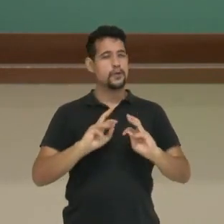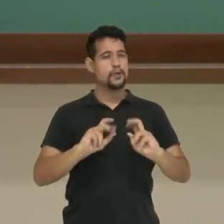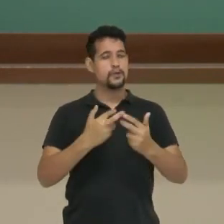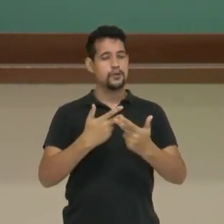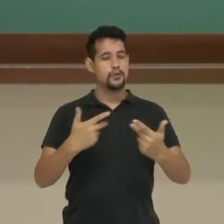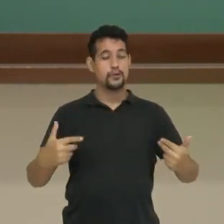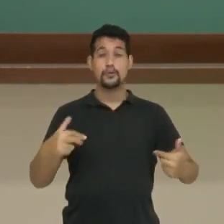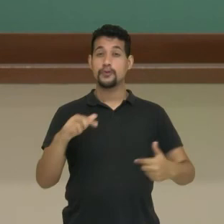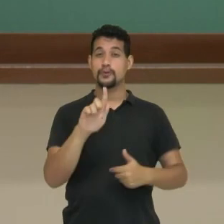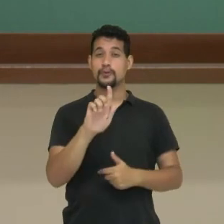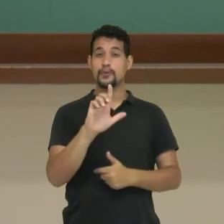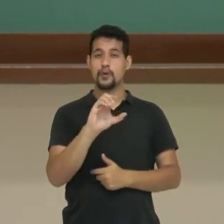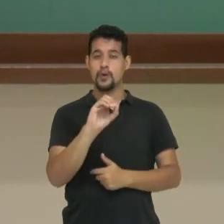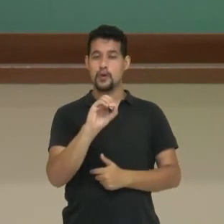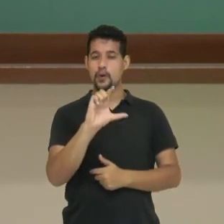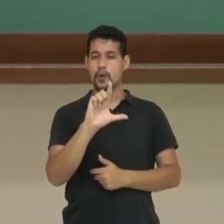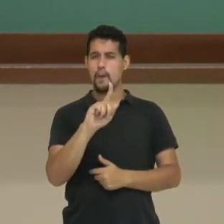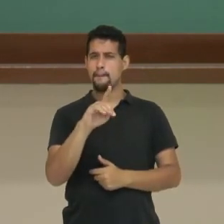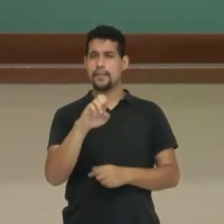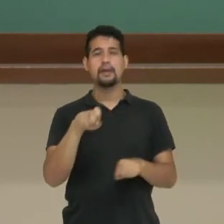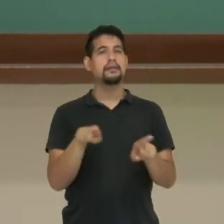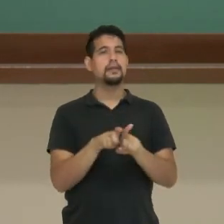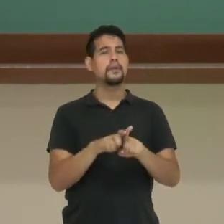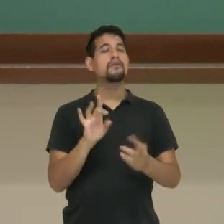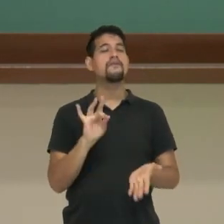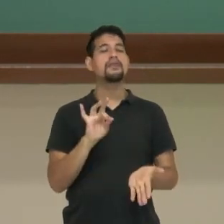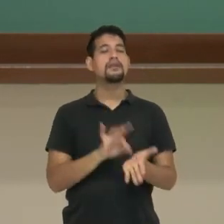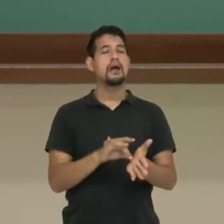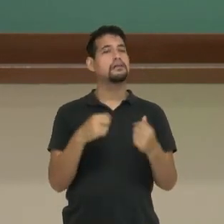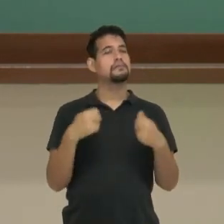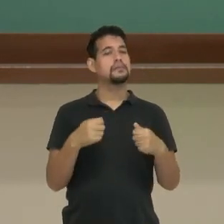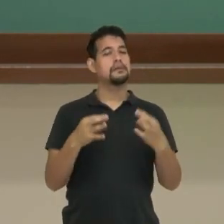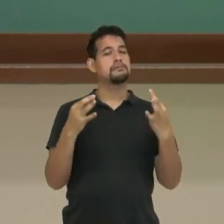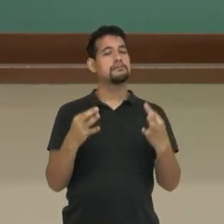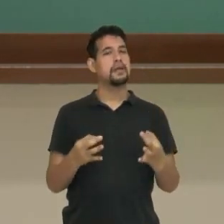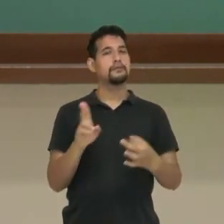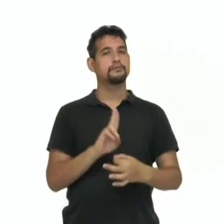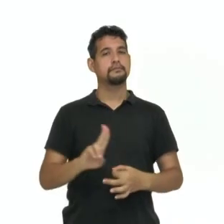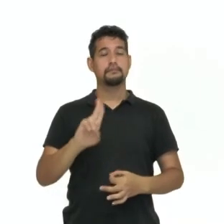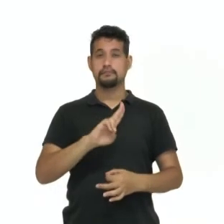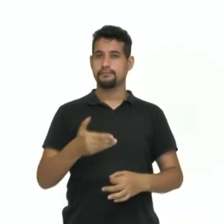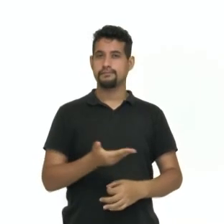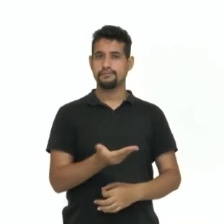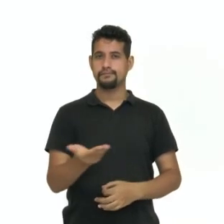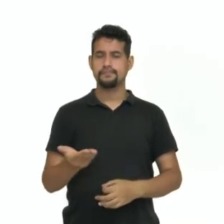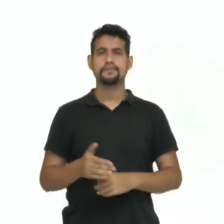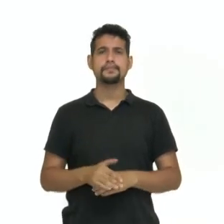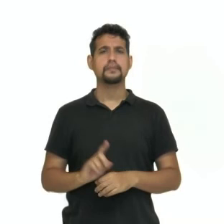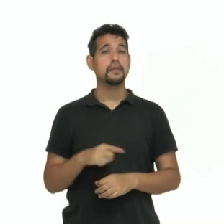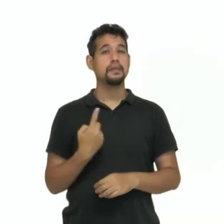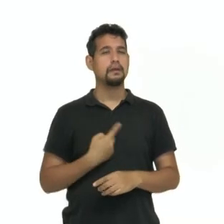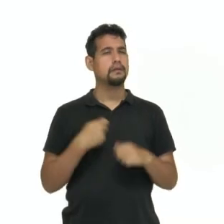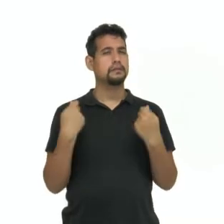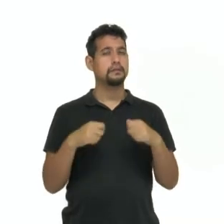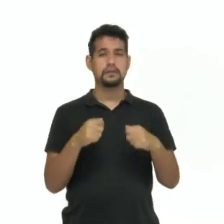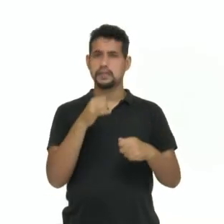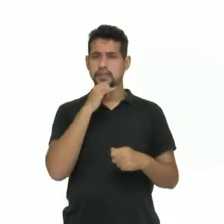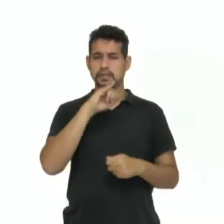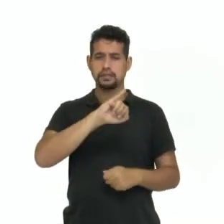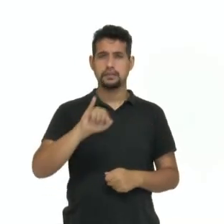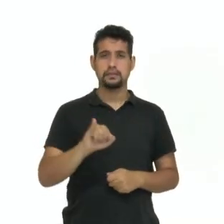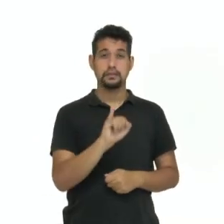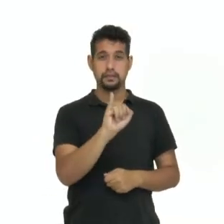golpes, né? E o que realmente precisa ser apropriado por vocês. Vimos que no jiu-jitsu a